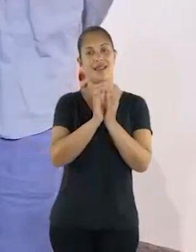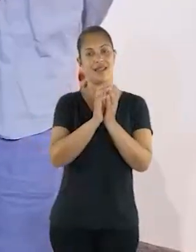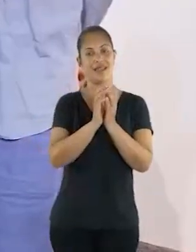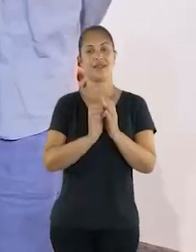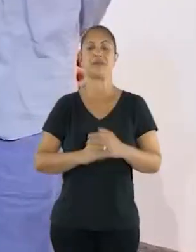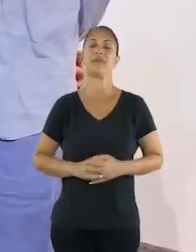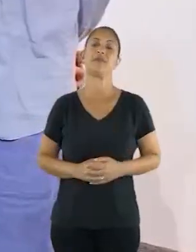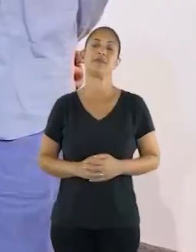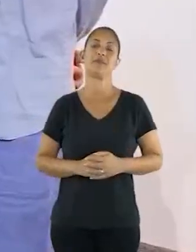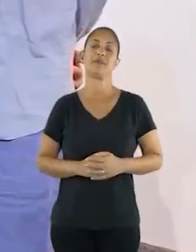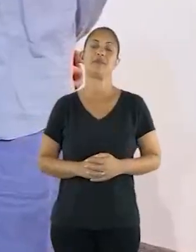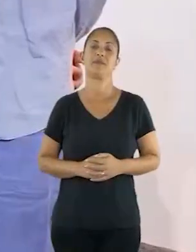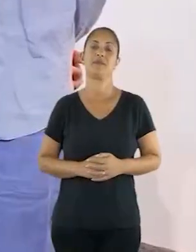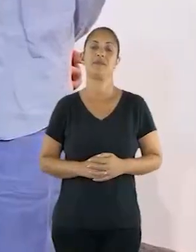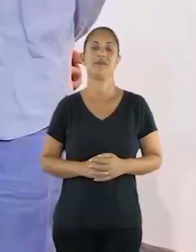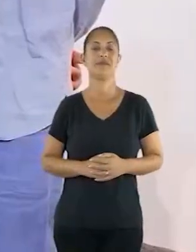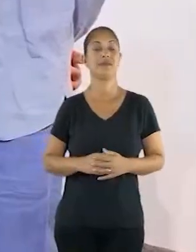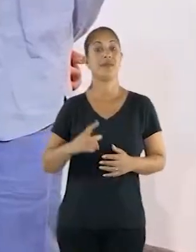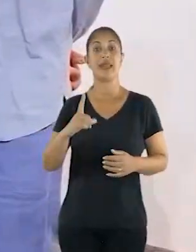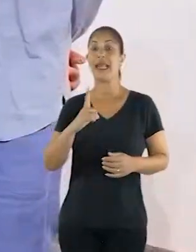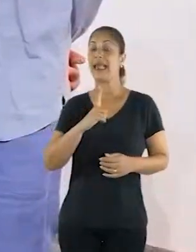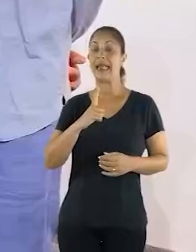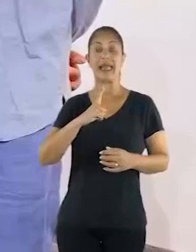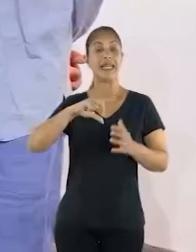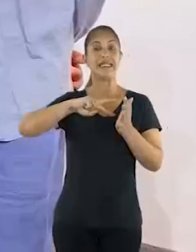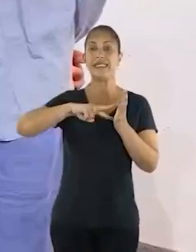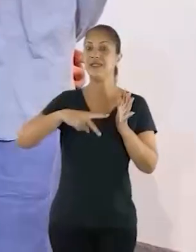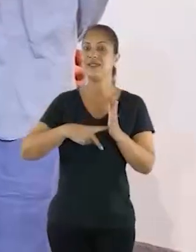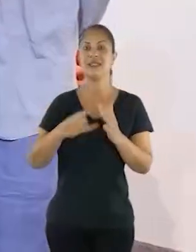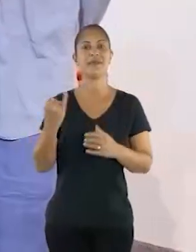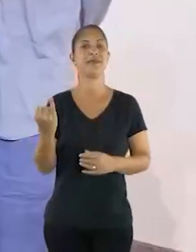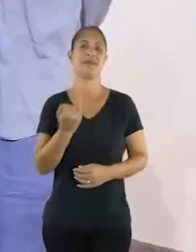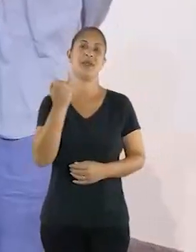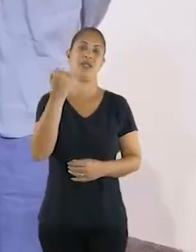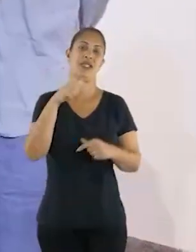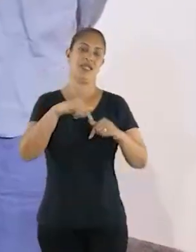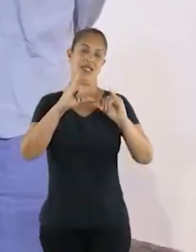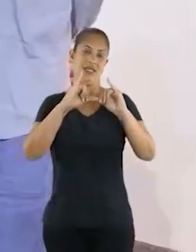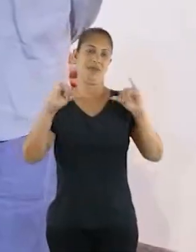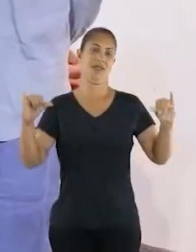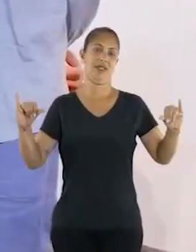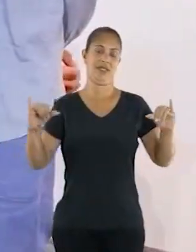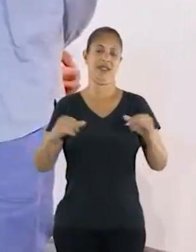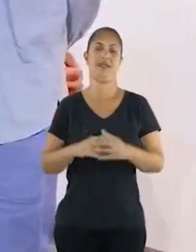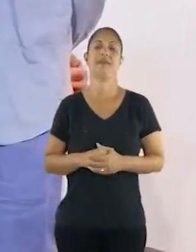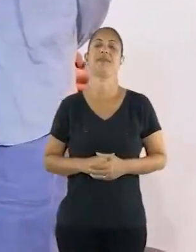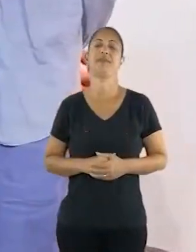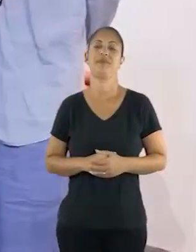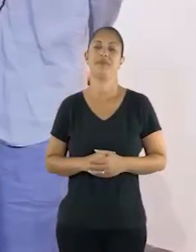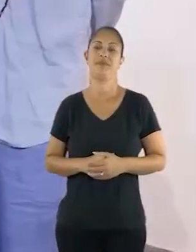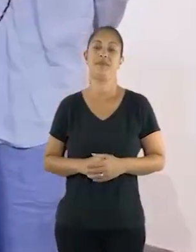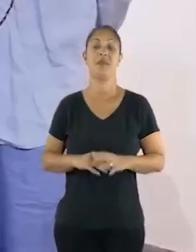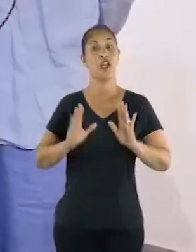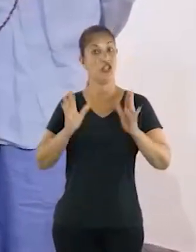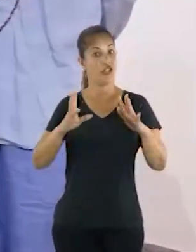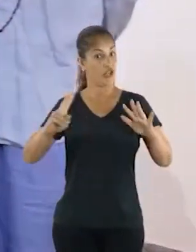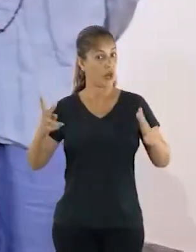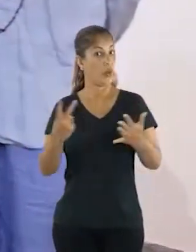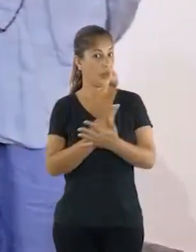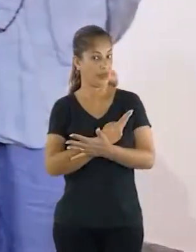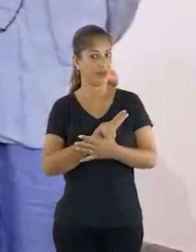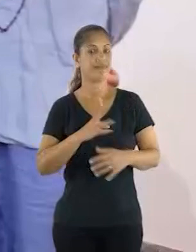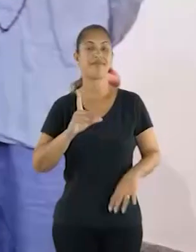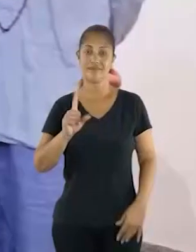né? Eu acho que é tão significativo ter a exposição depois dessa circulação toda que já aconteceu, né?